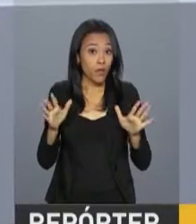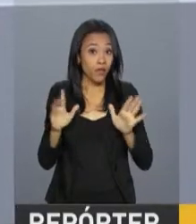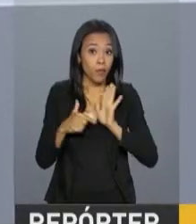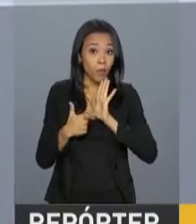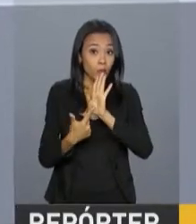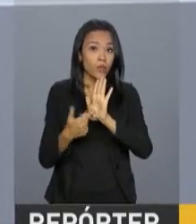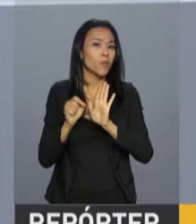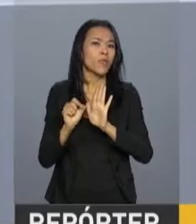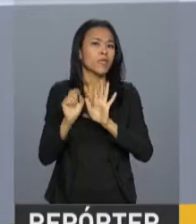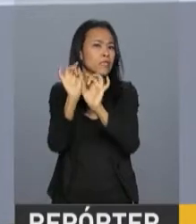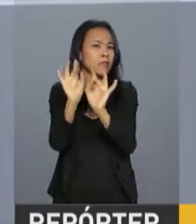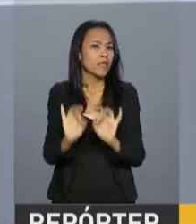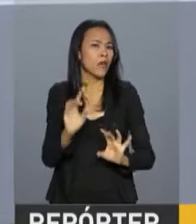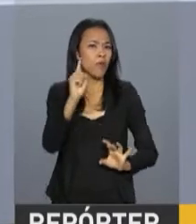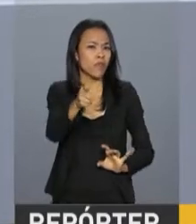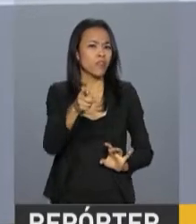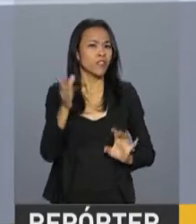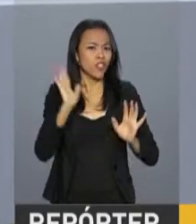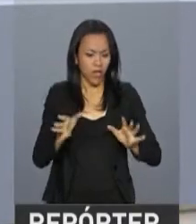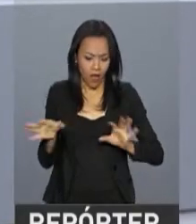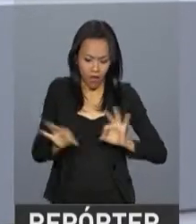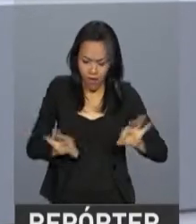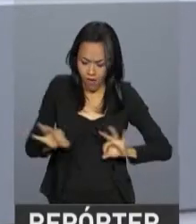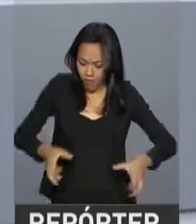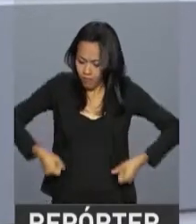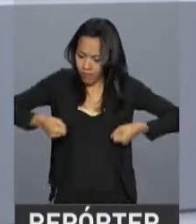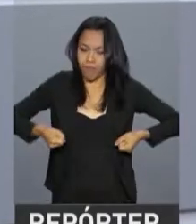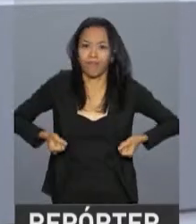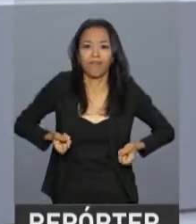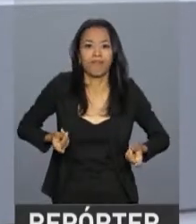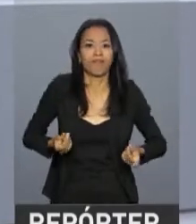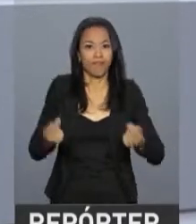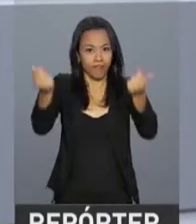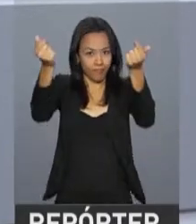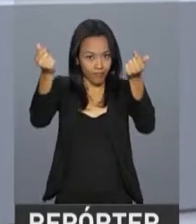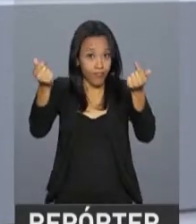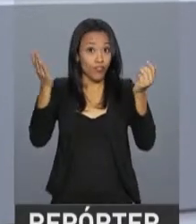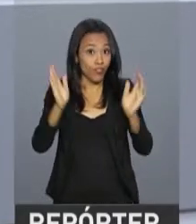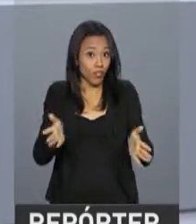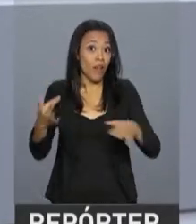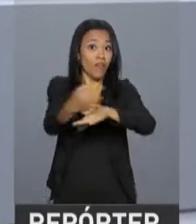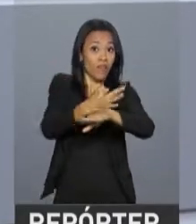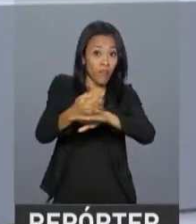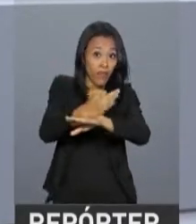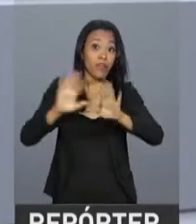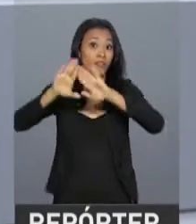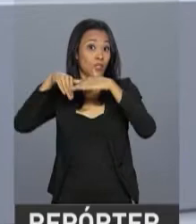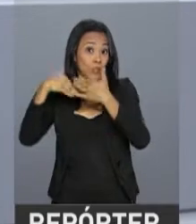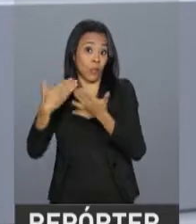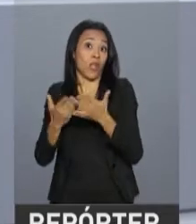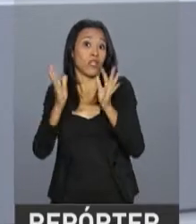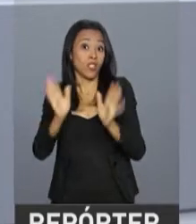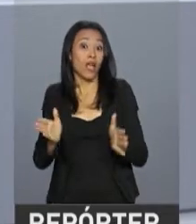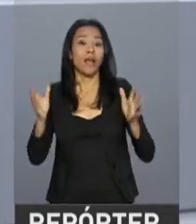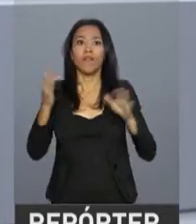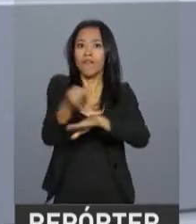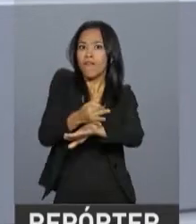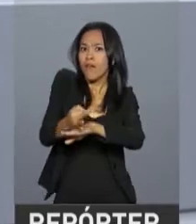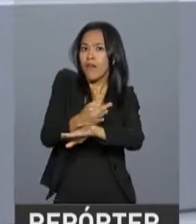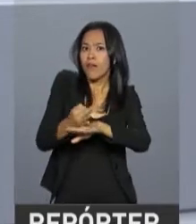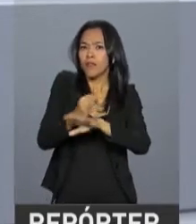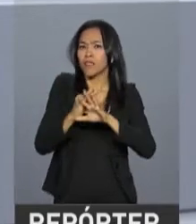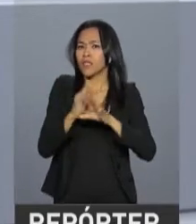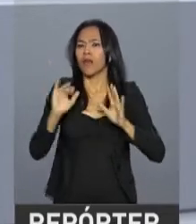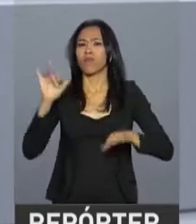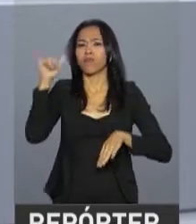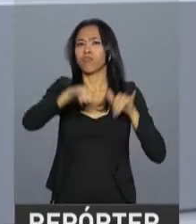reportagem especial para você que está de malas prontas chegaram às férias escolares e festas de fim de ano aeroportos e rodoviárias de todo